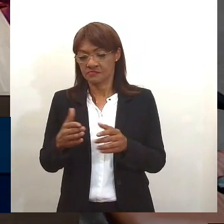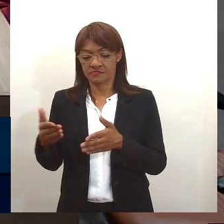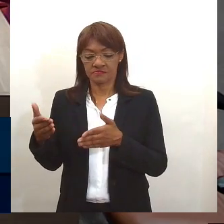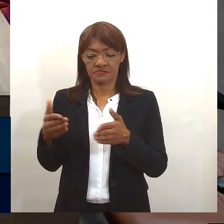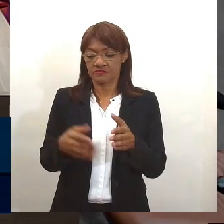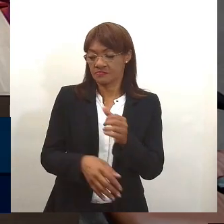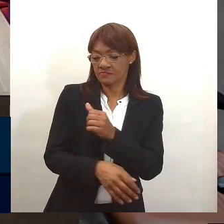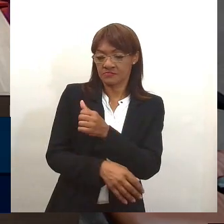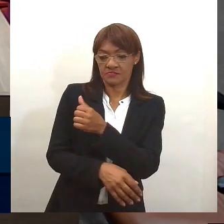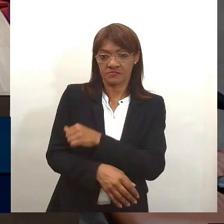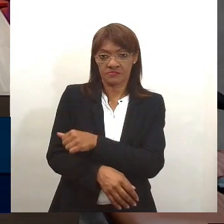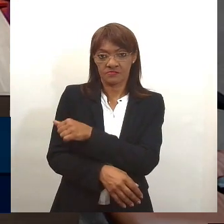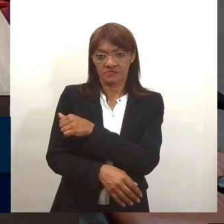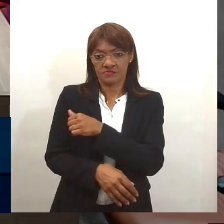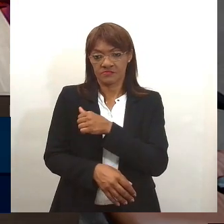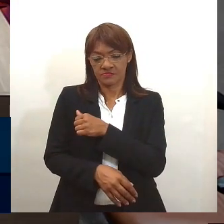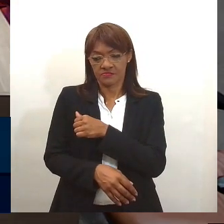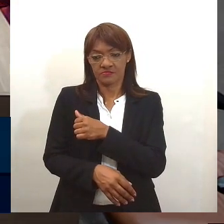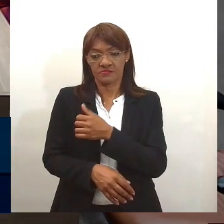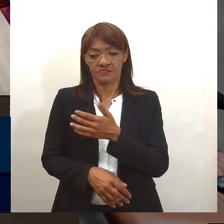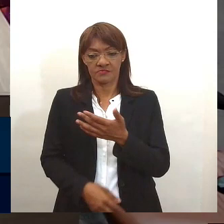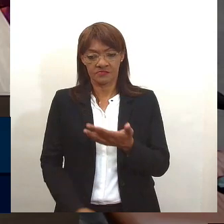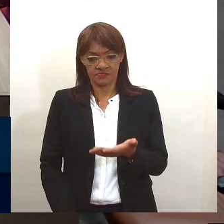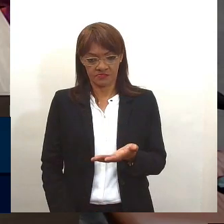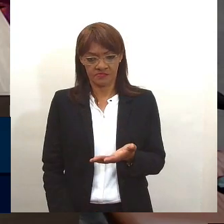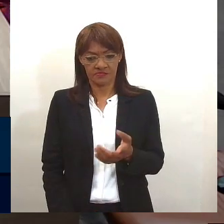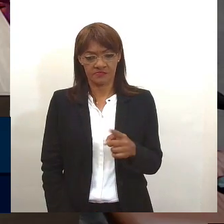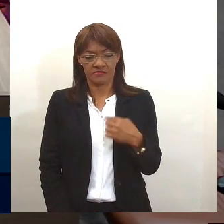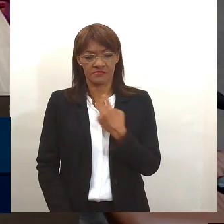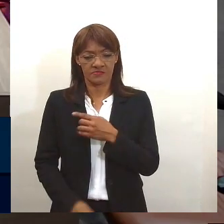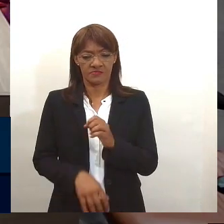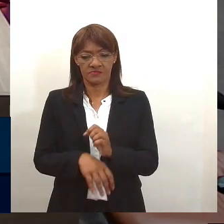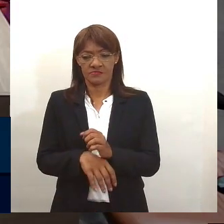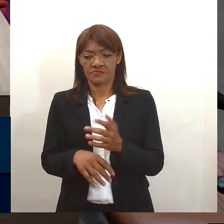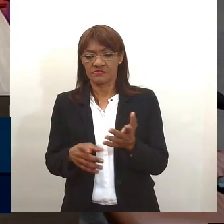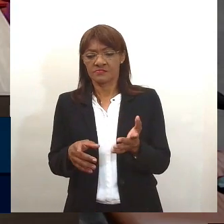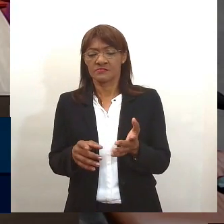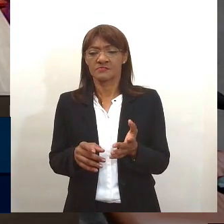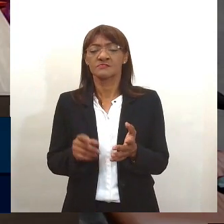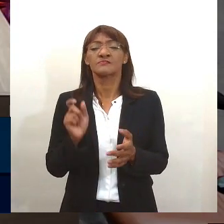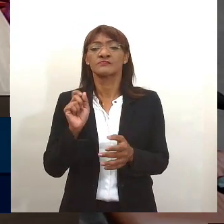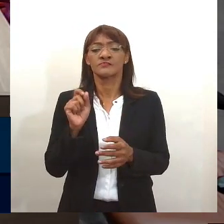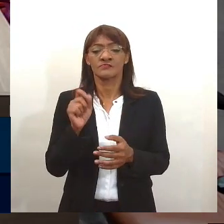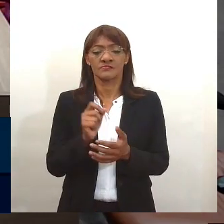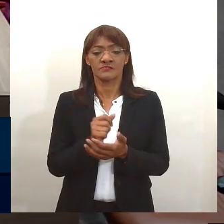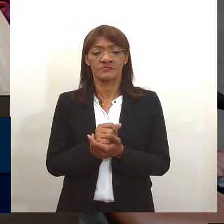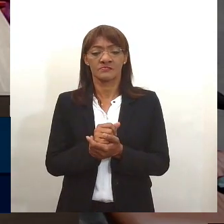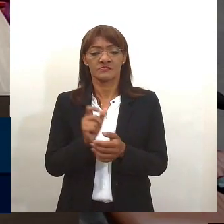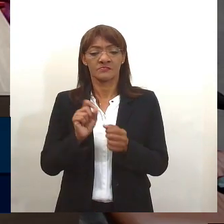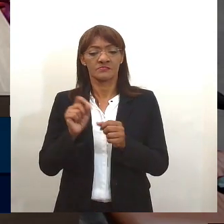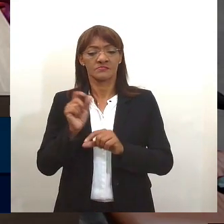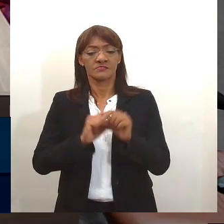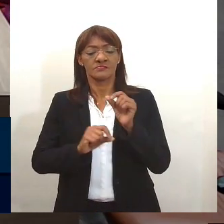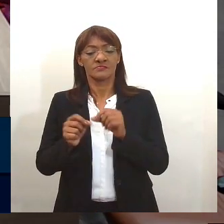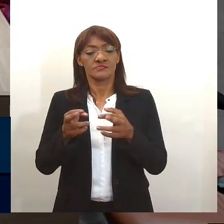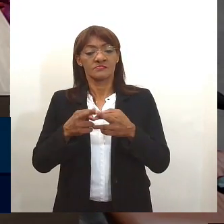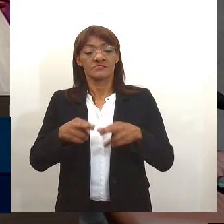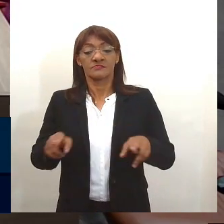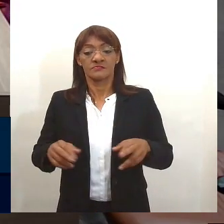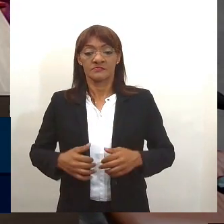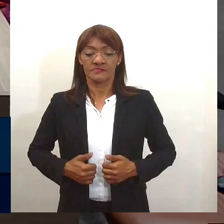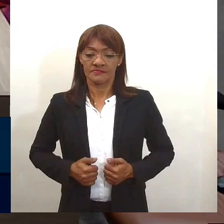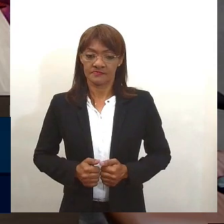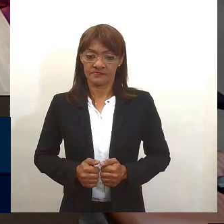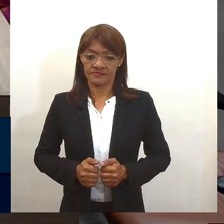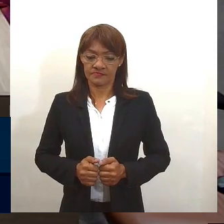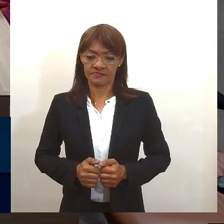né, do nosso estado. Então, o que está sendo feito, já que a situação do estado está,